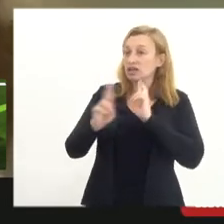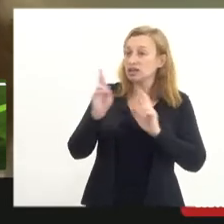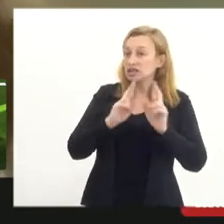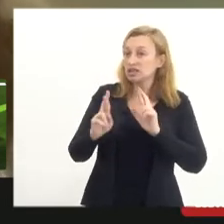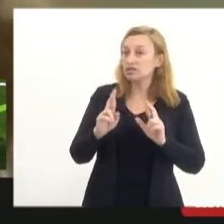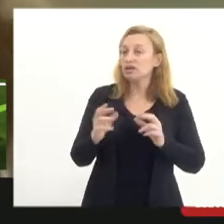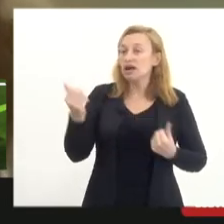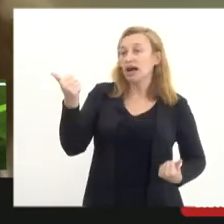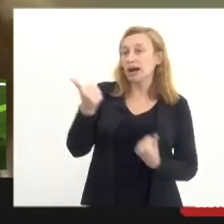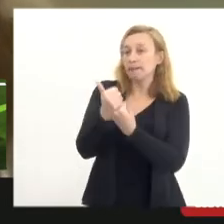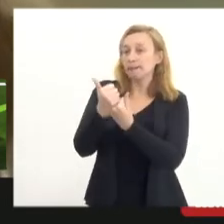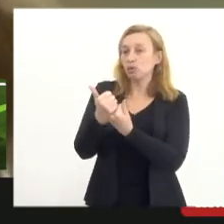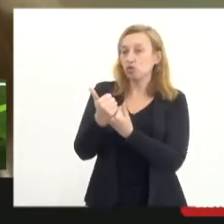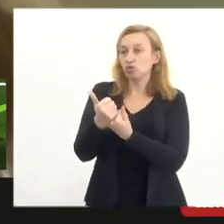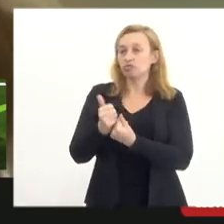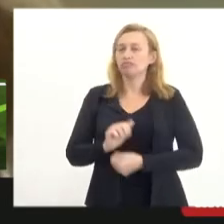apoio,